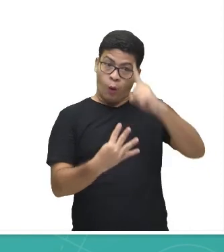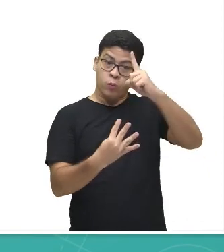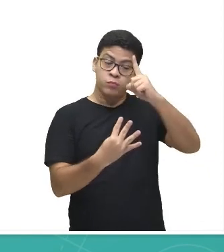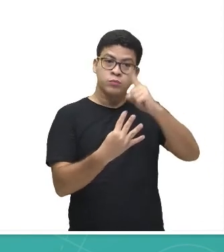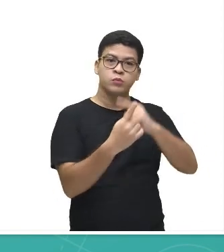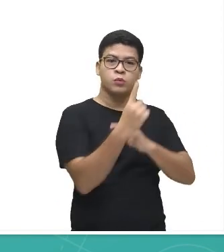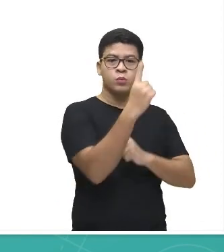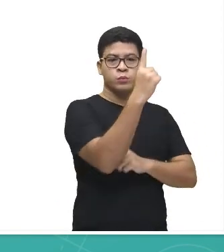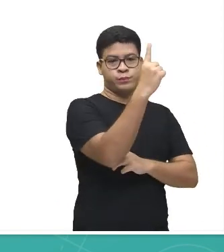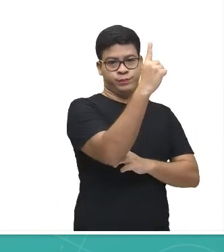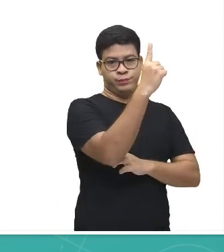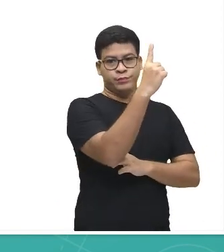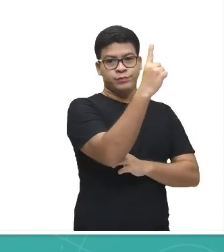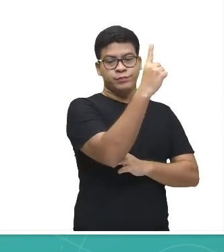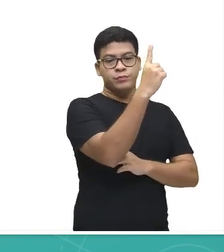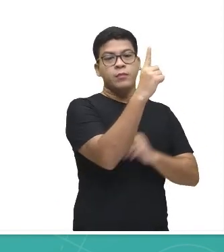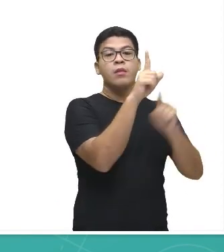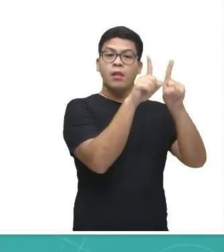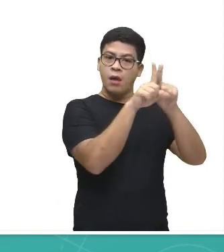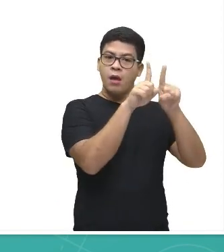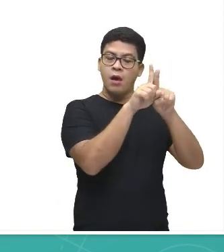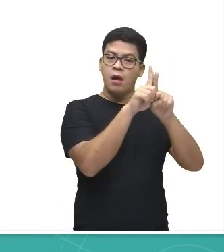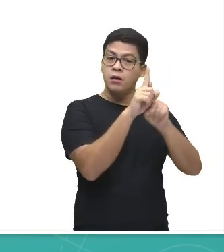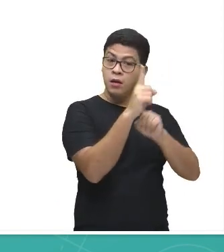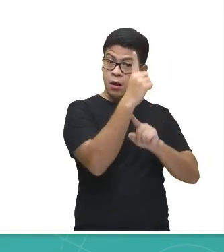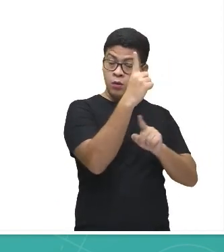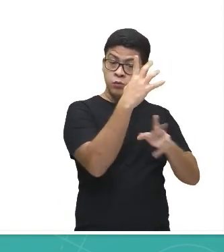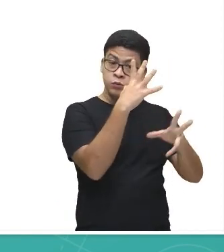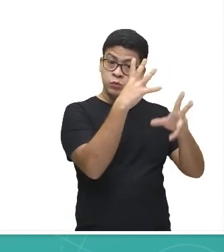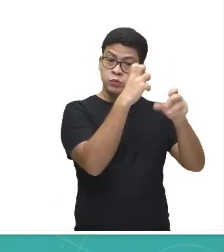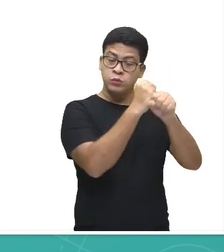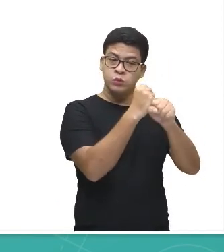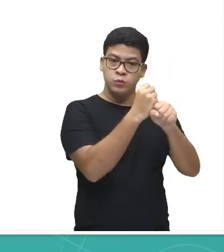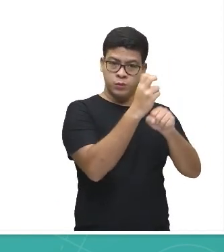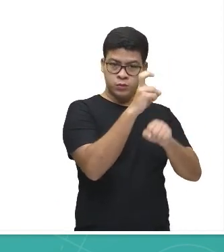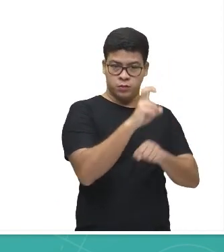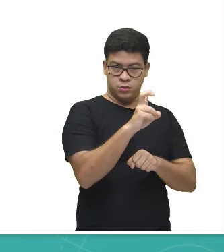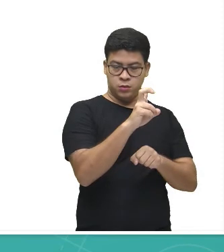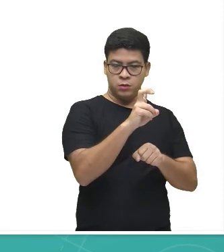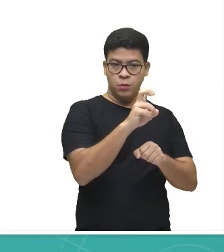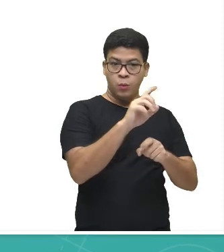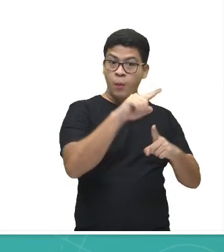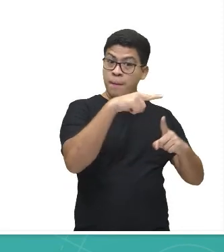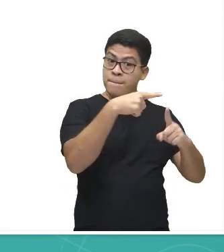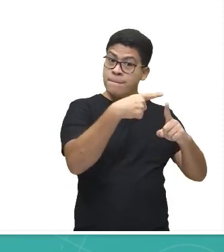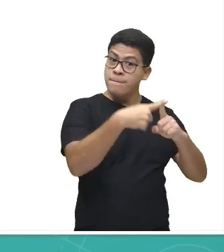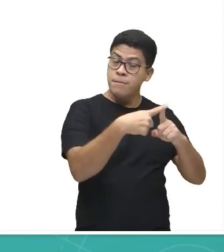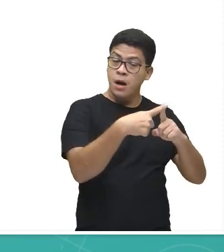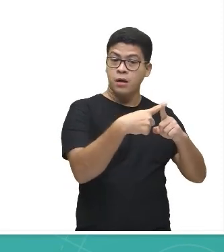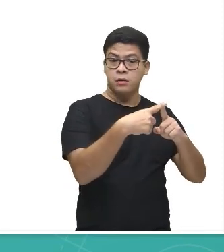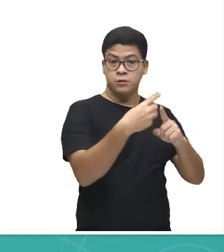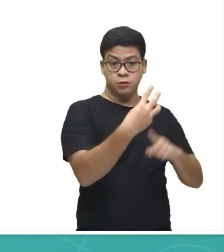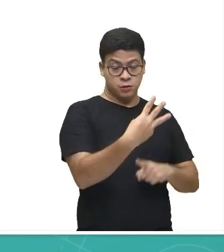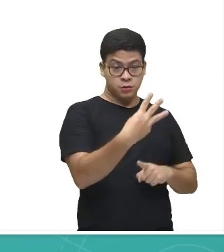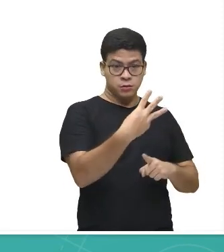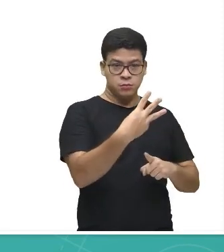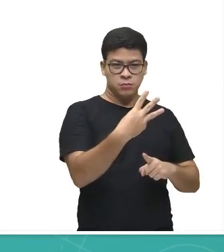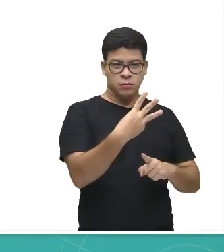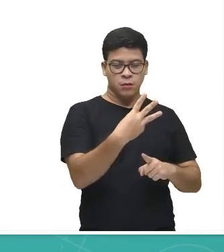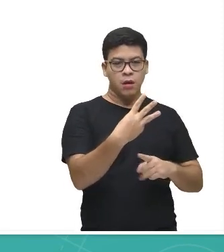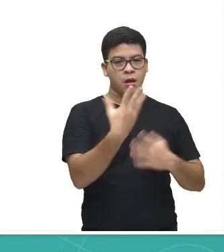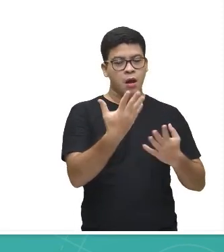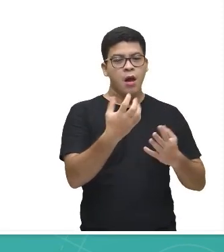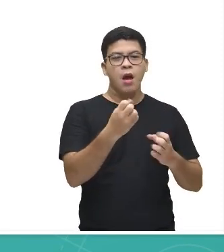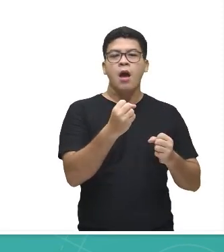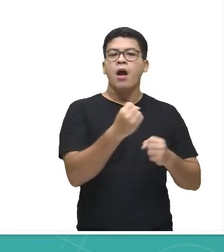outro, ele já vai aqui para cima do 5, tudo bem? Então ficou 1 mais 4 mais